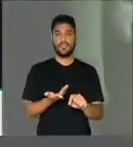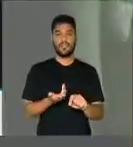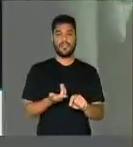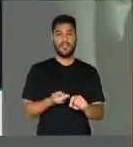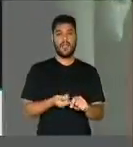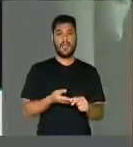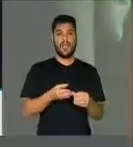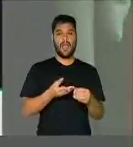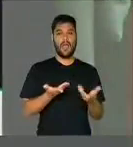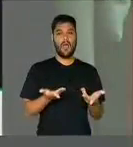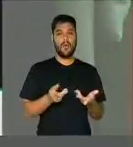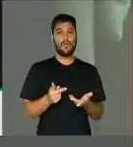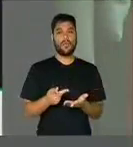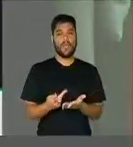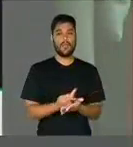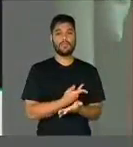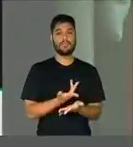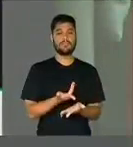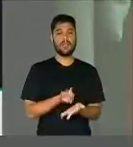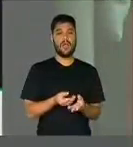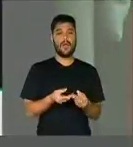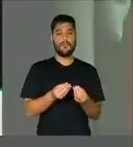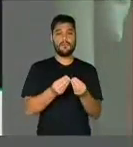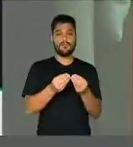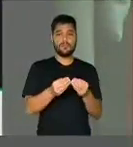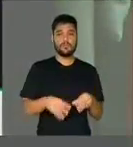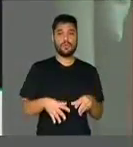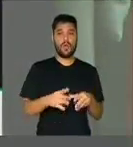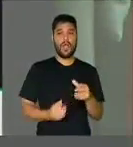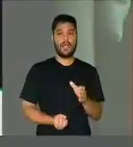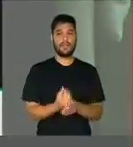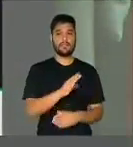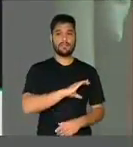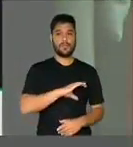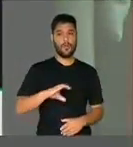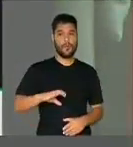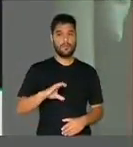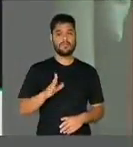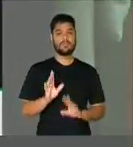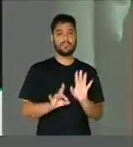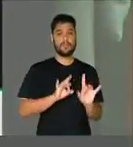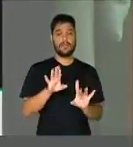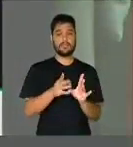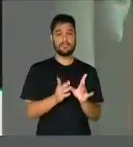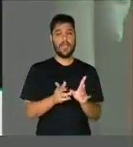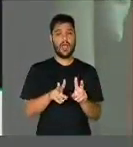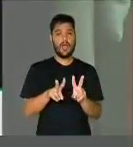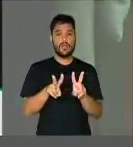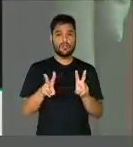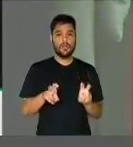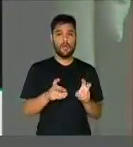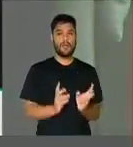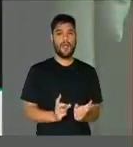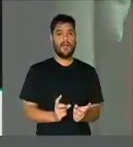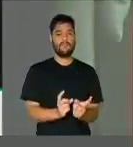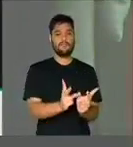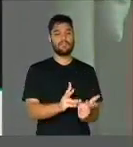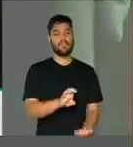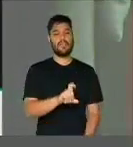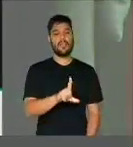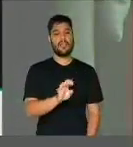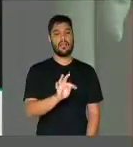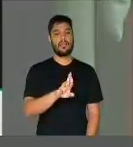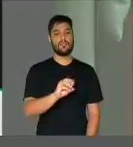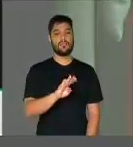hoje na instalação da comissão que trata do projeto de privatização da Eletrobras.